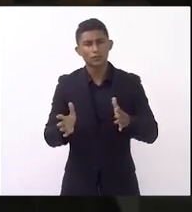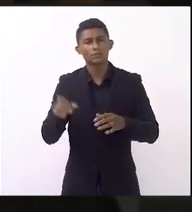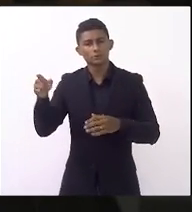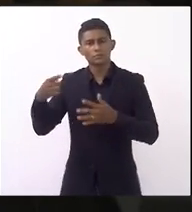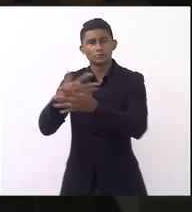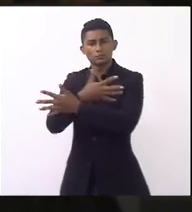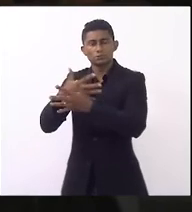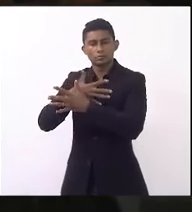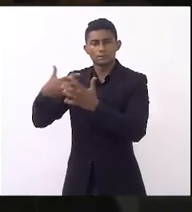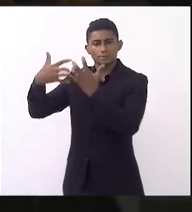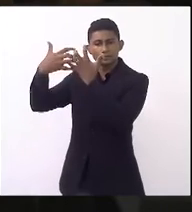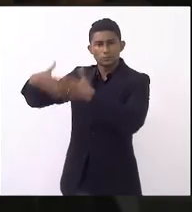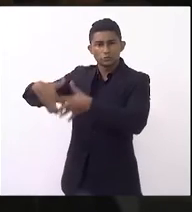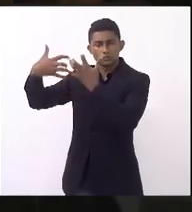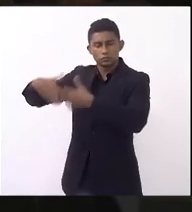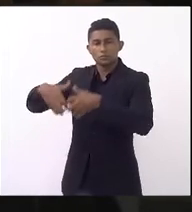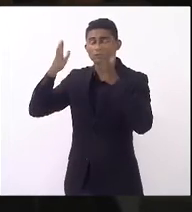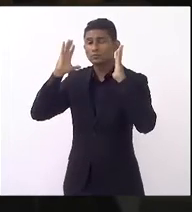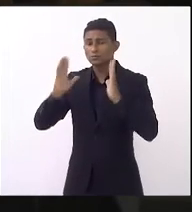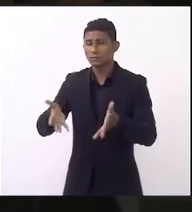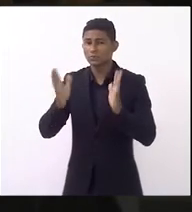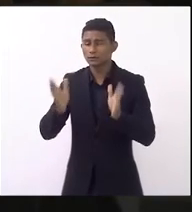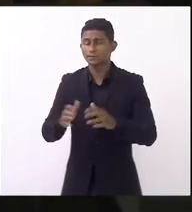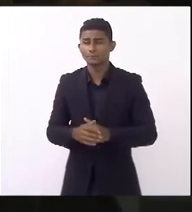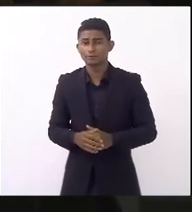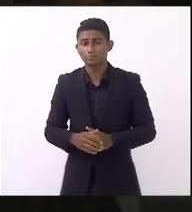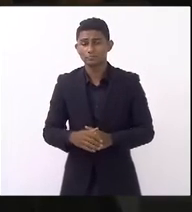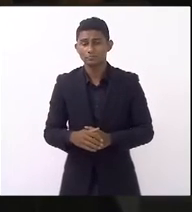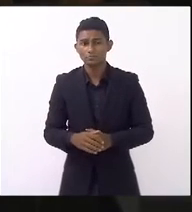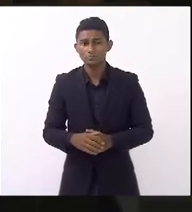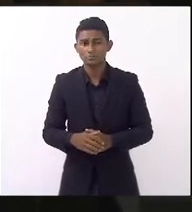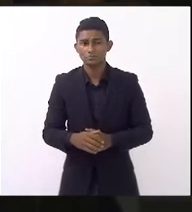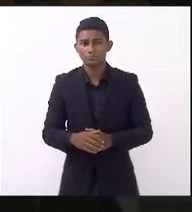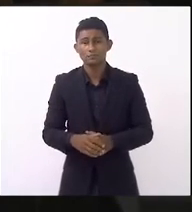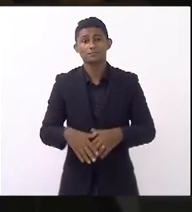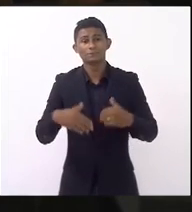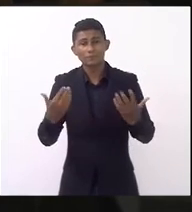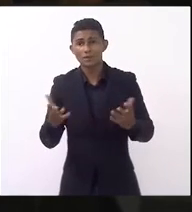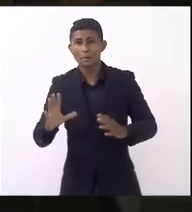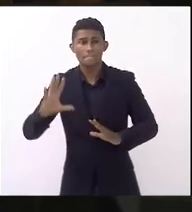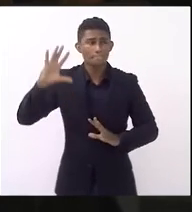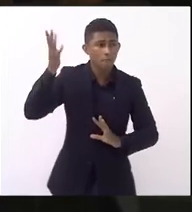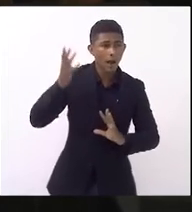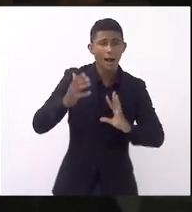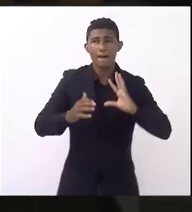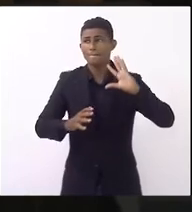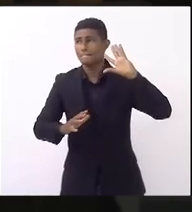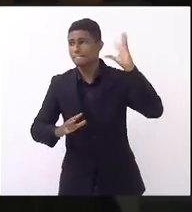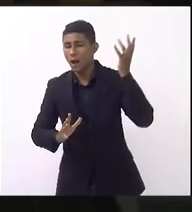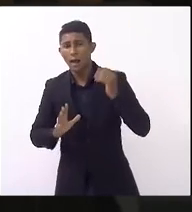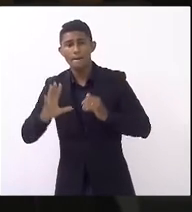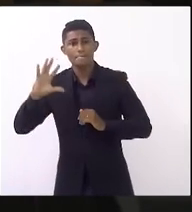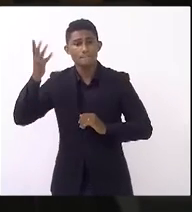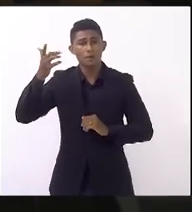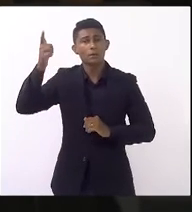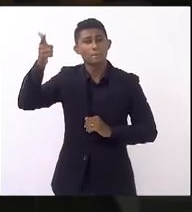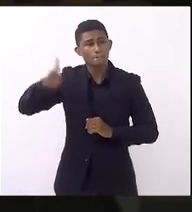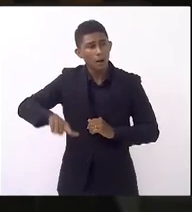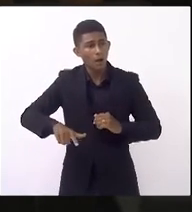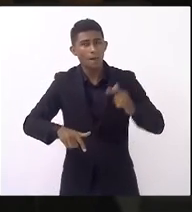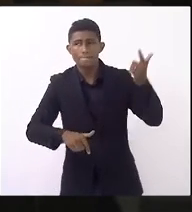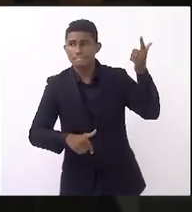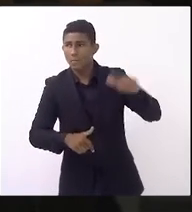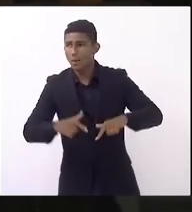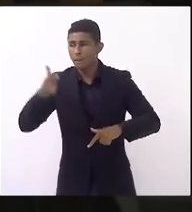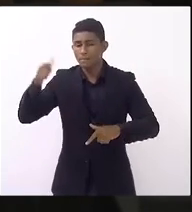né? E esse fenômeno cada vez vai se repetir mais. A gente não sabe é